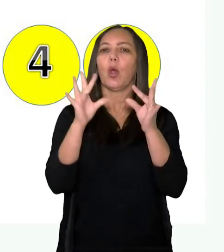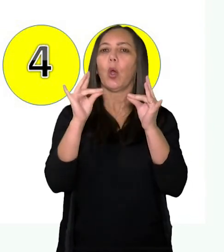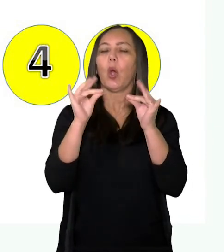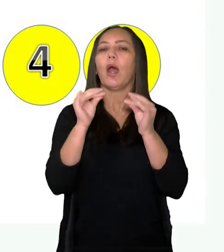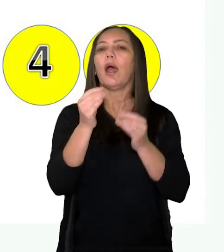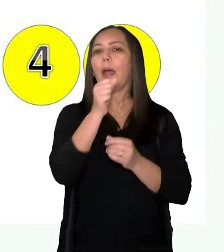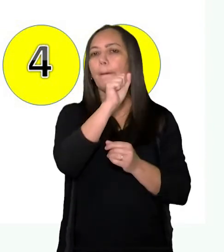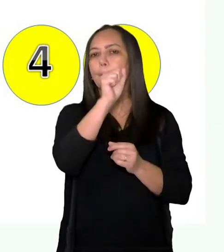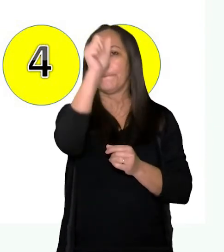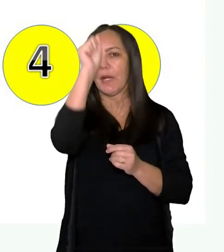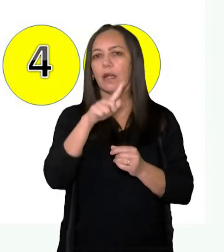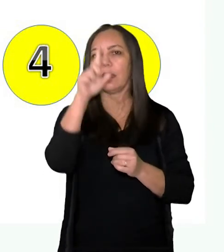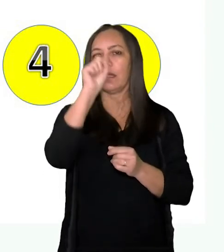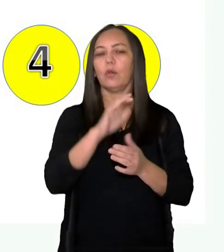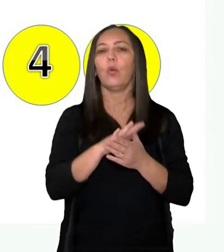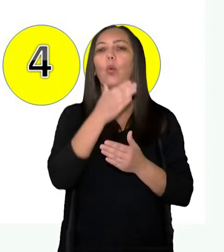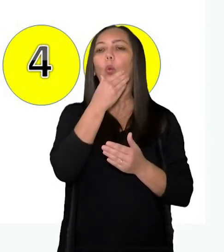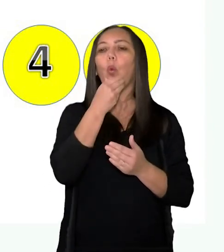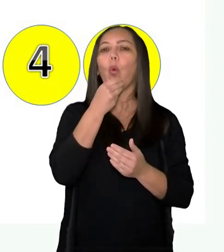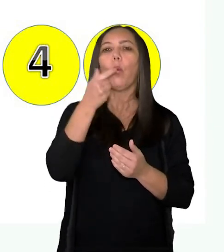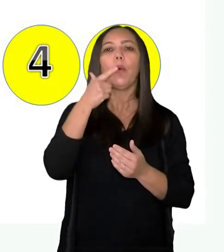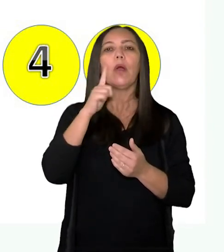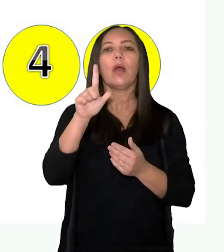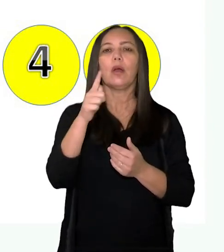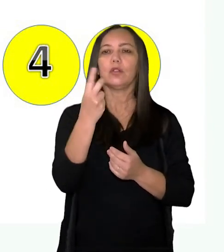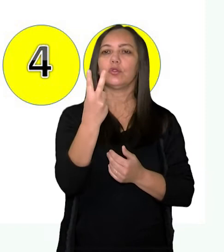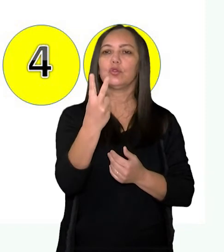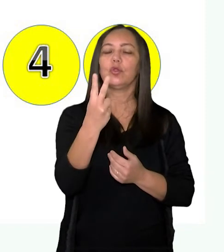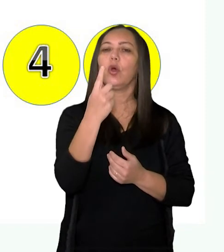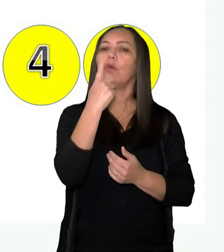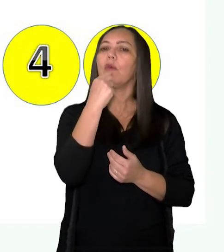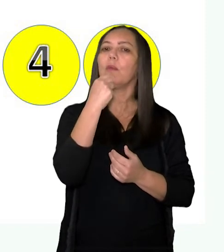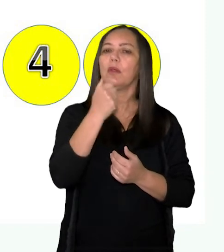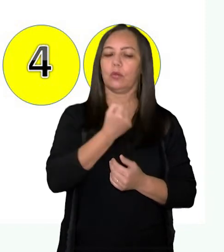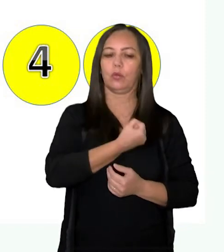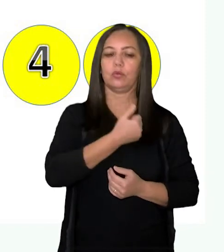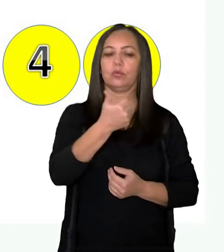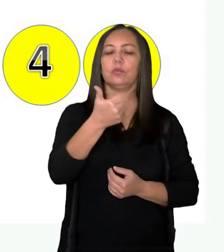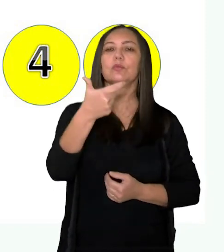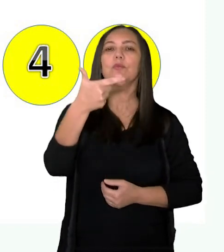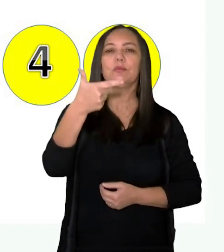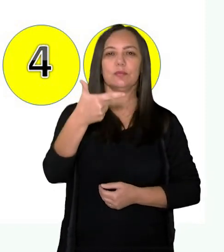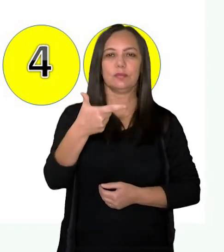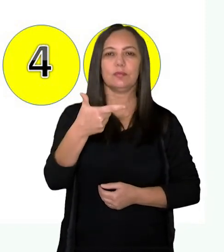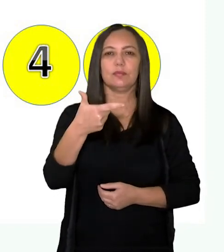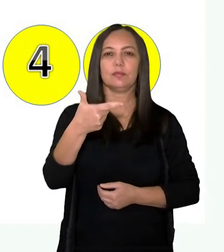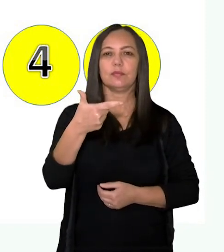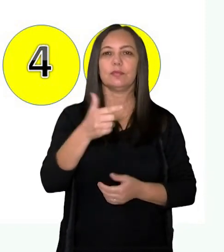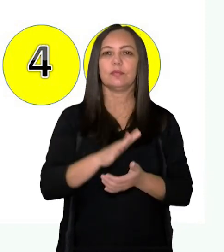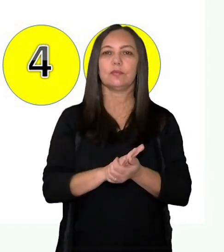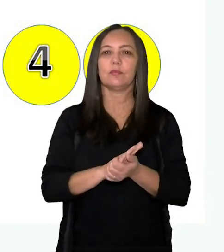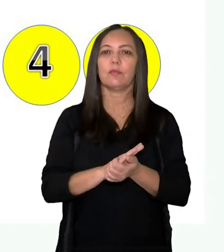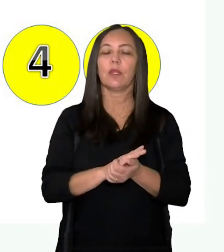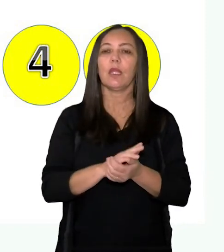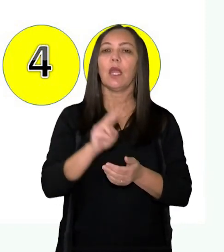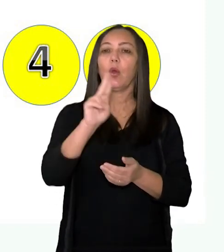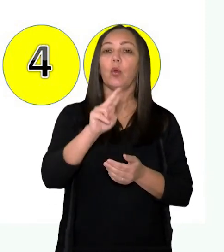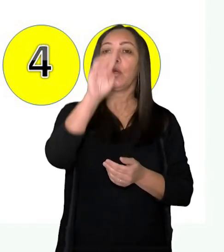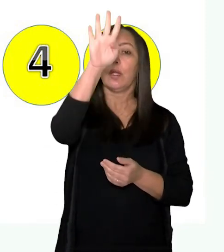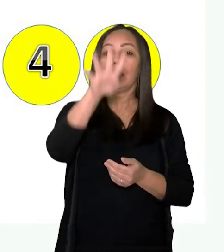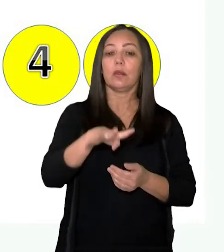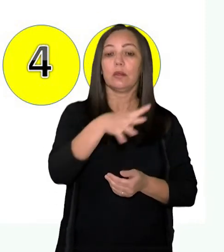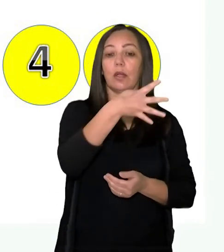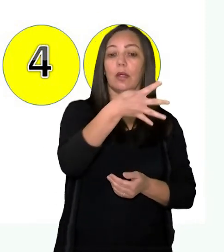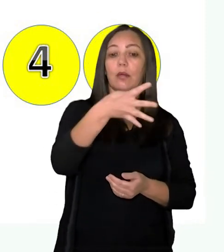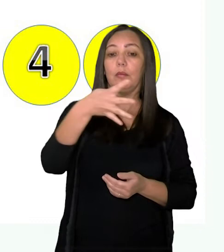Antônio ganhou mais 2 adesivos vermelhos, com os números 1 e 2. Usando a tabela de